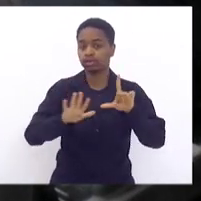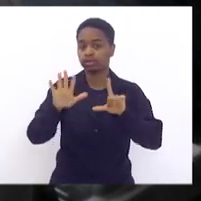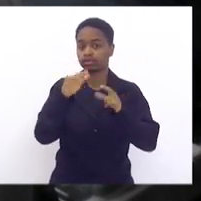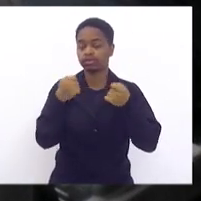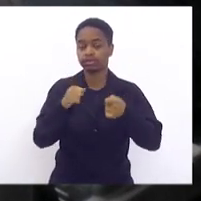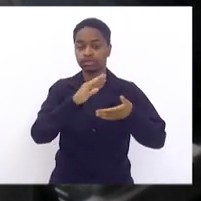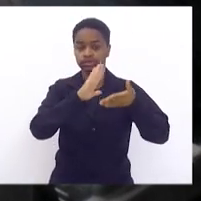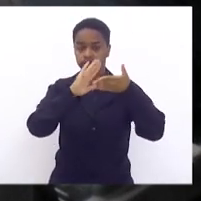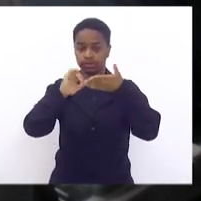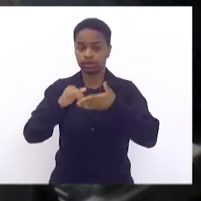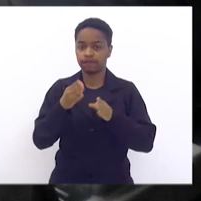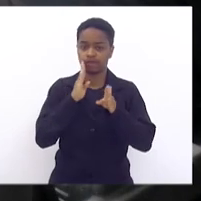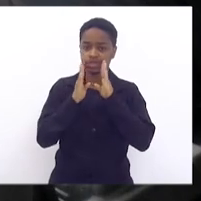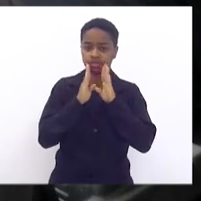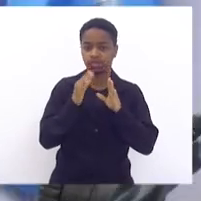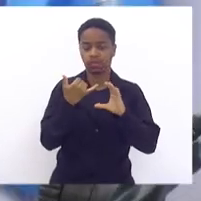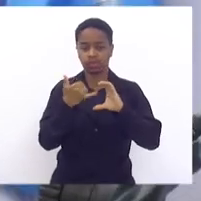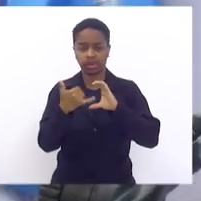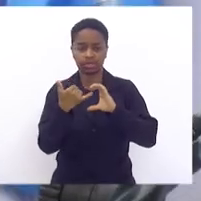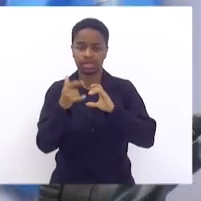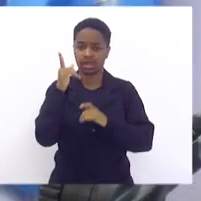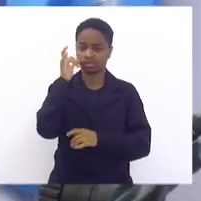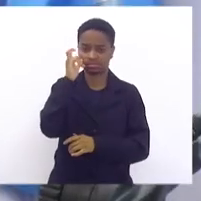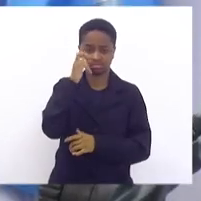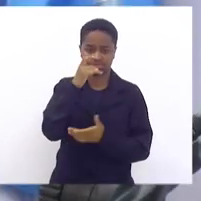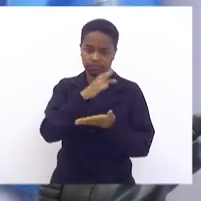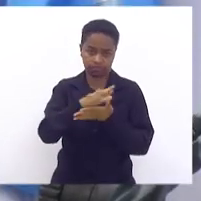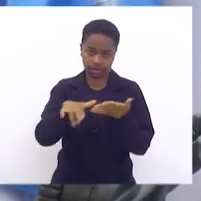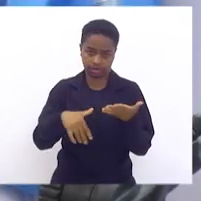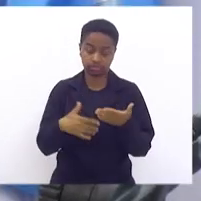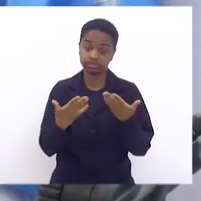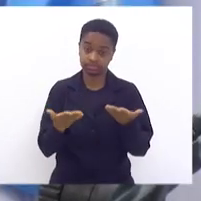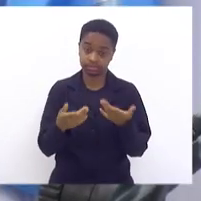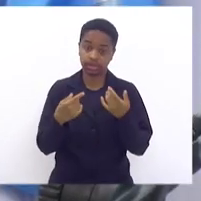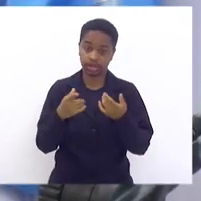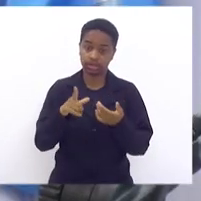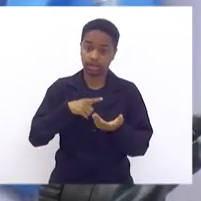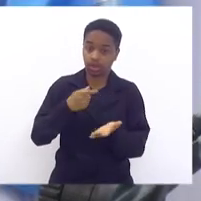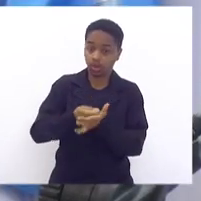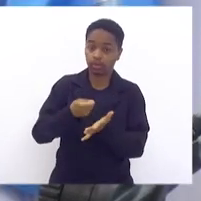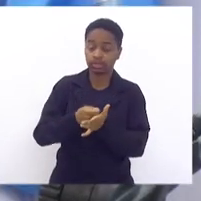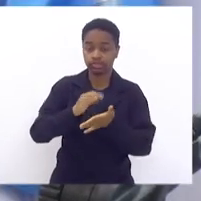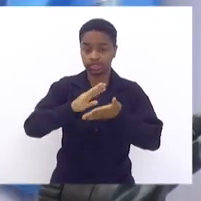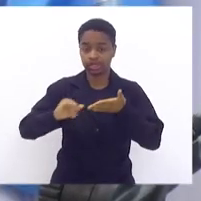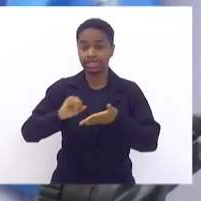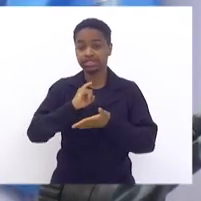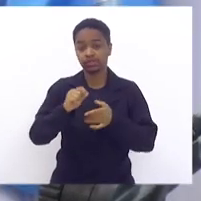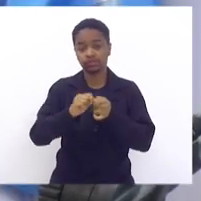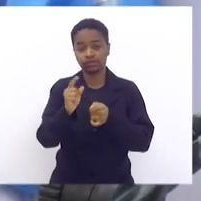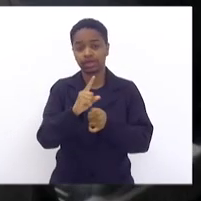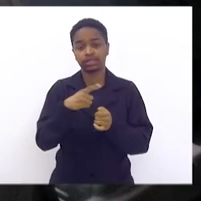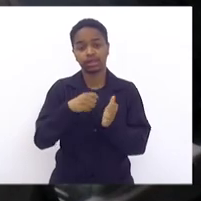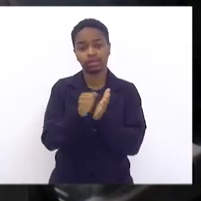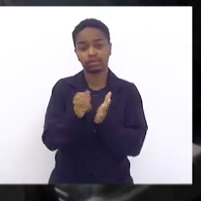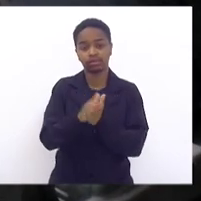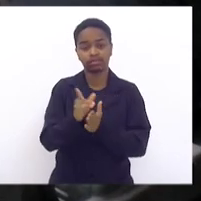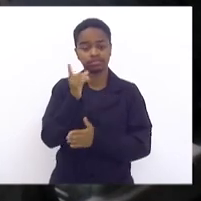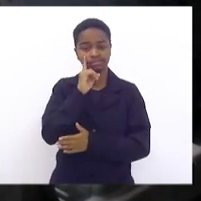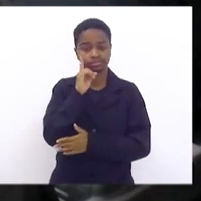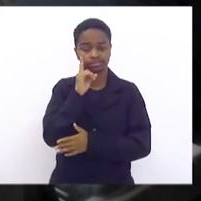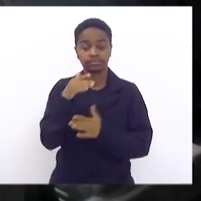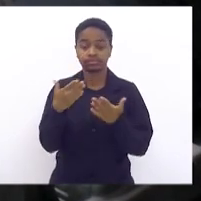plataformas possíveis. Facebook, WhatsApp, enfim, Instagram. E aí eles tinham que retirar sob pena de multa diária. E não